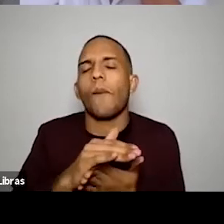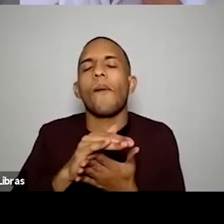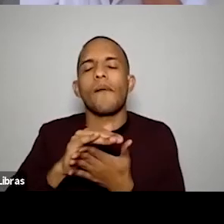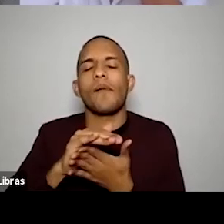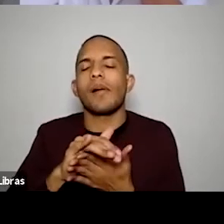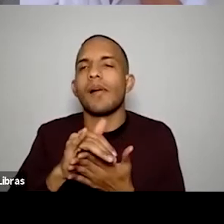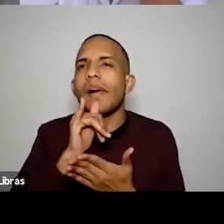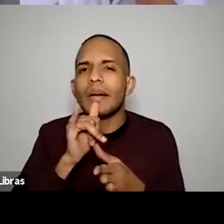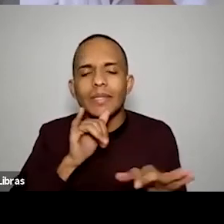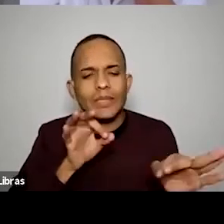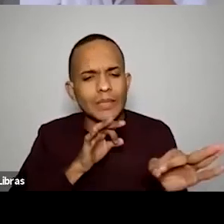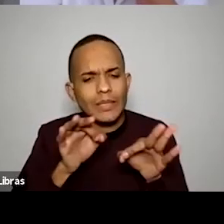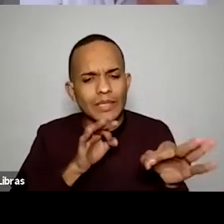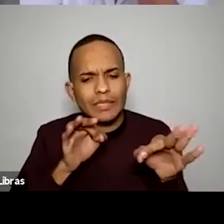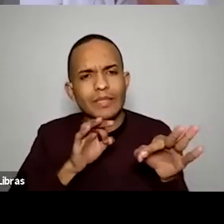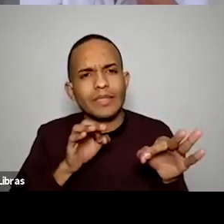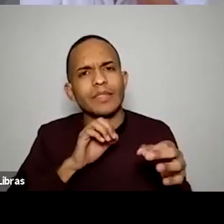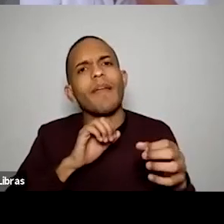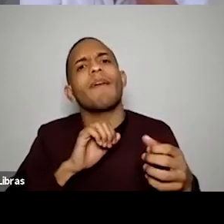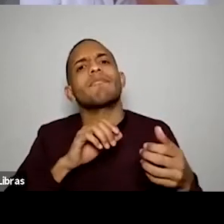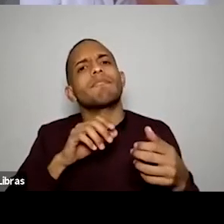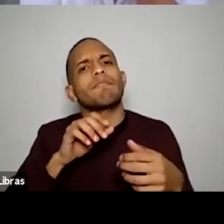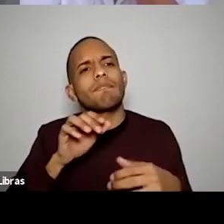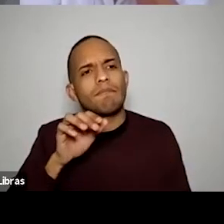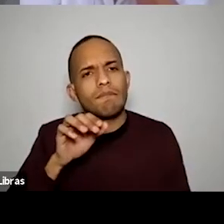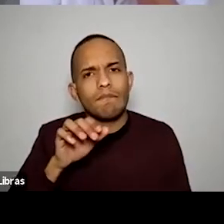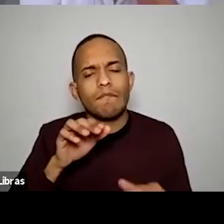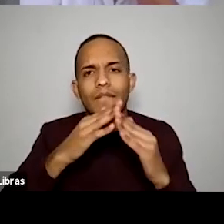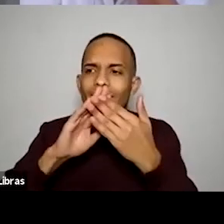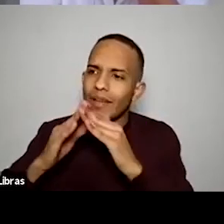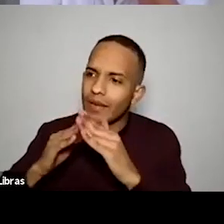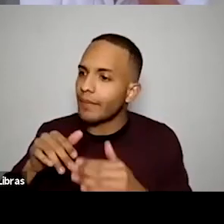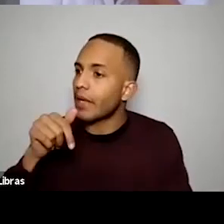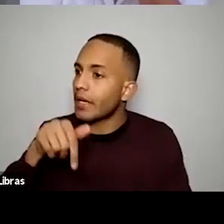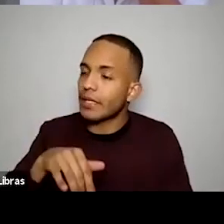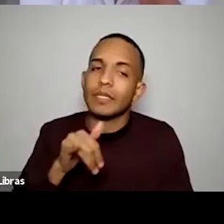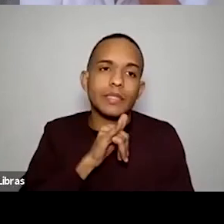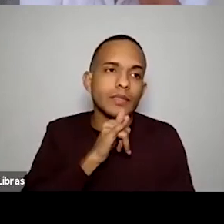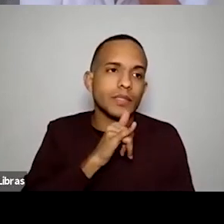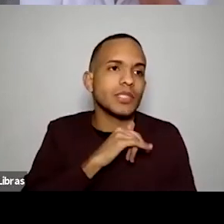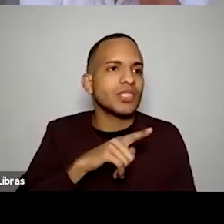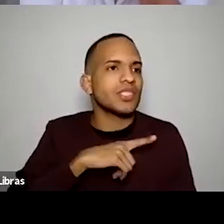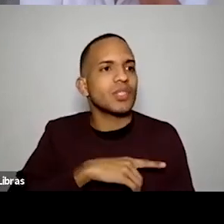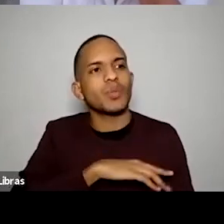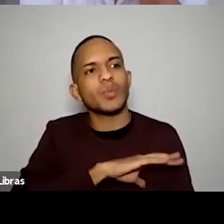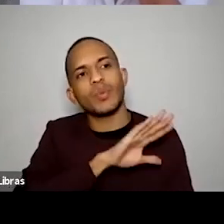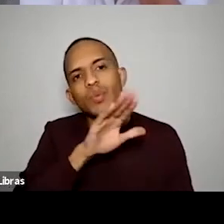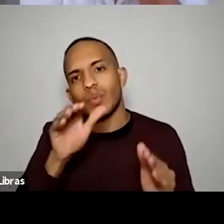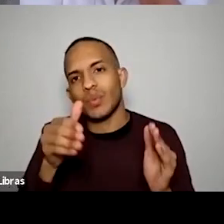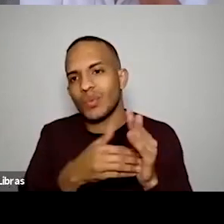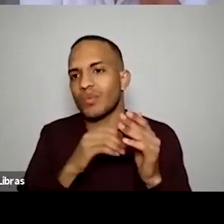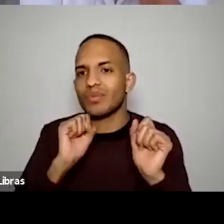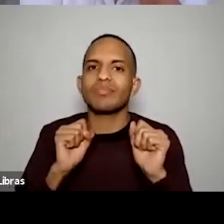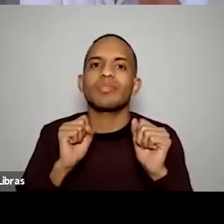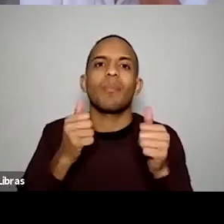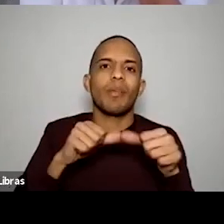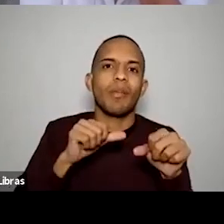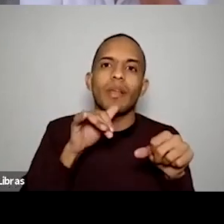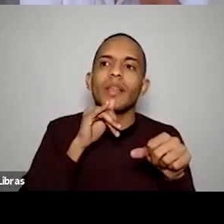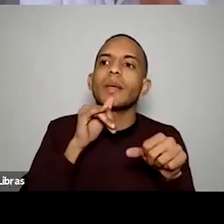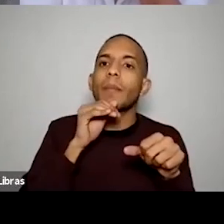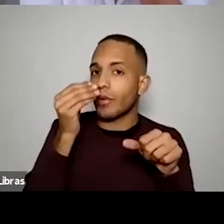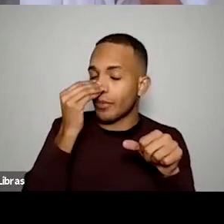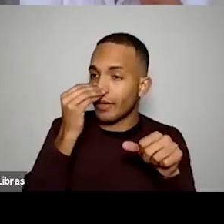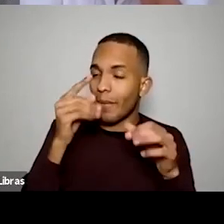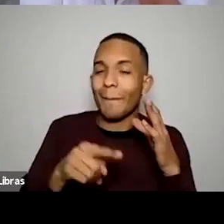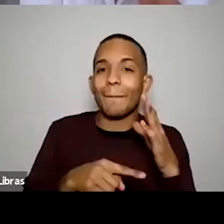onde as favelas encontram soluções onde antes era dificuldade. Aqui, por exemplo, tinha tudo para dar errado. Morumbi foi o lugar onde teve o primeiro caso de